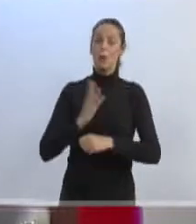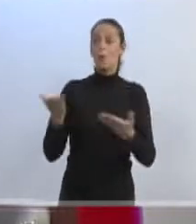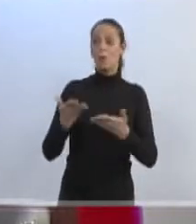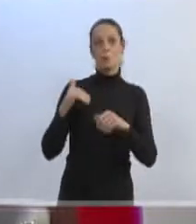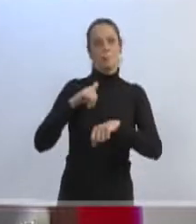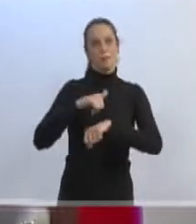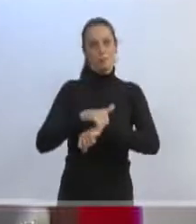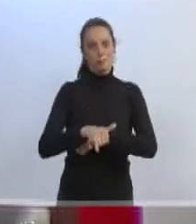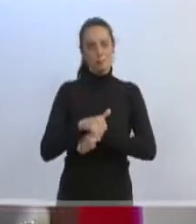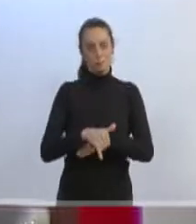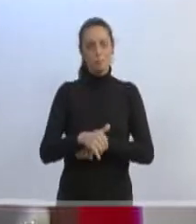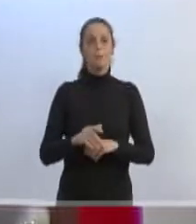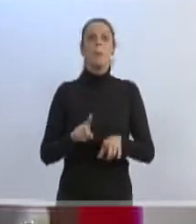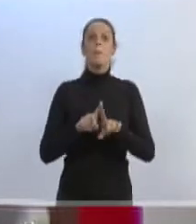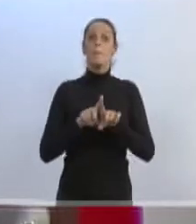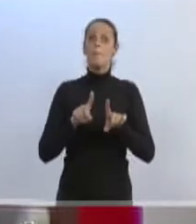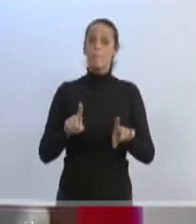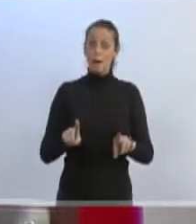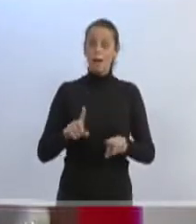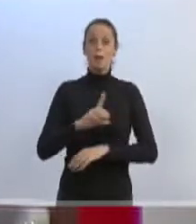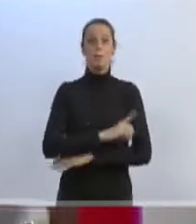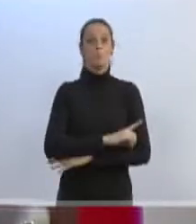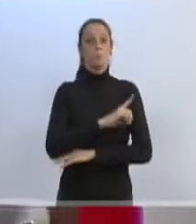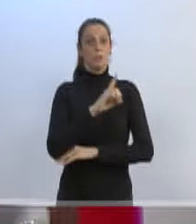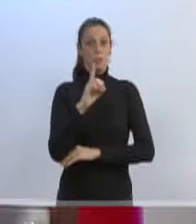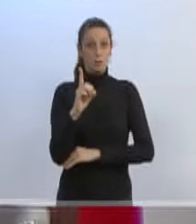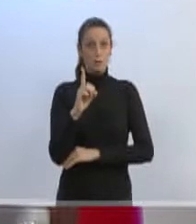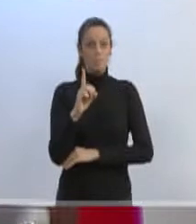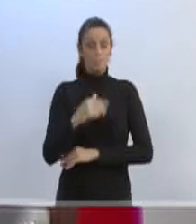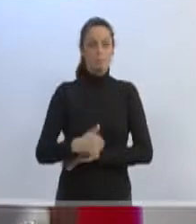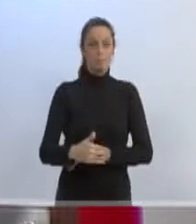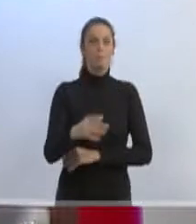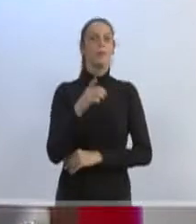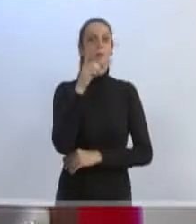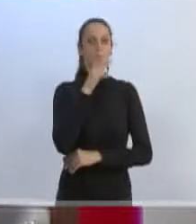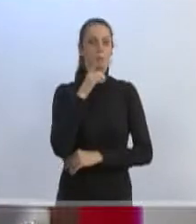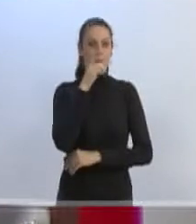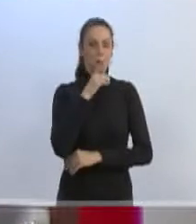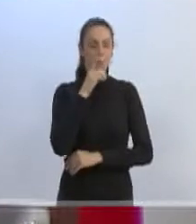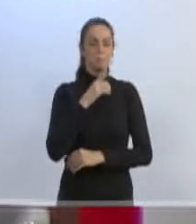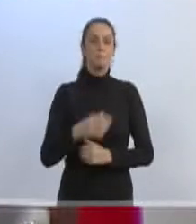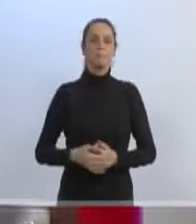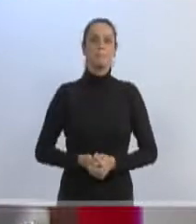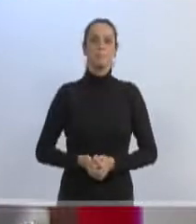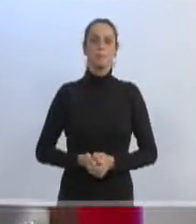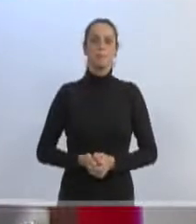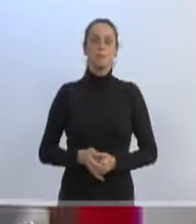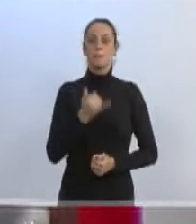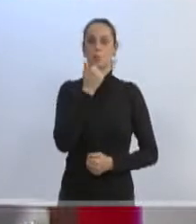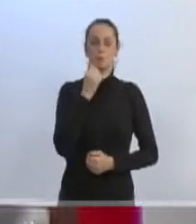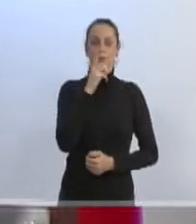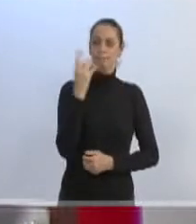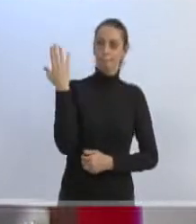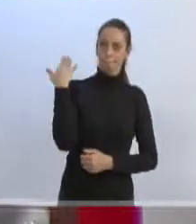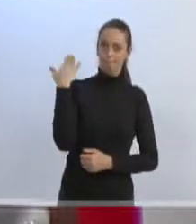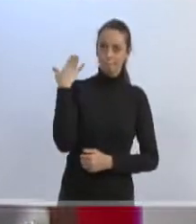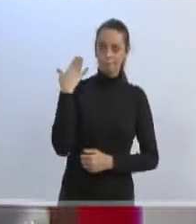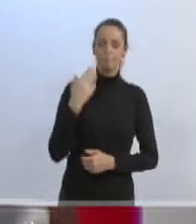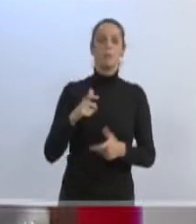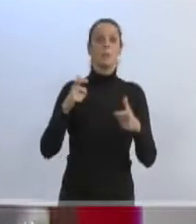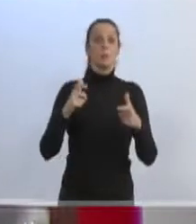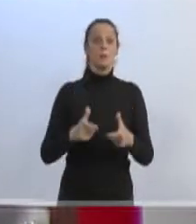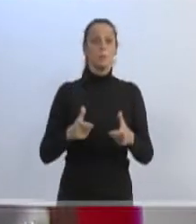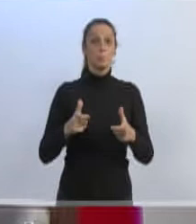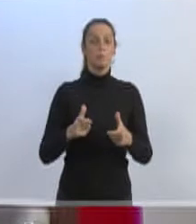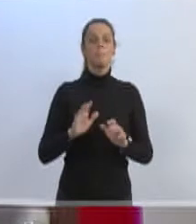presente mais na tribuna, mas no dia 2, agora no último domingo, e eu queria que mostrasse o vídeo, o batalhão,